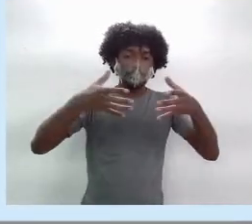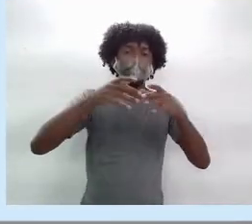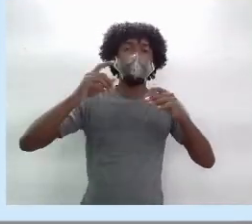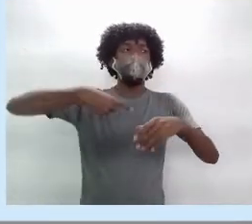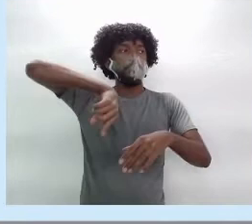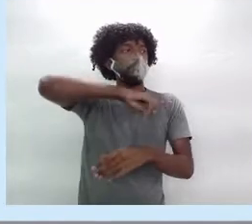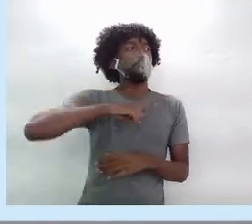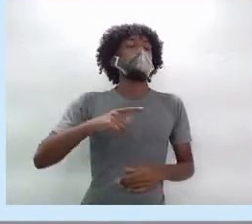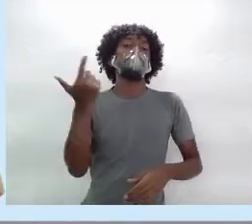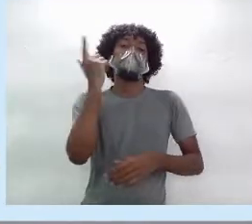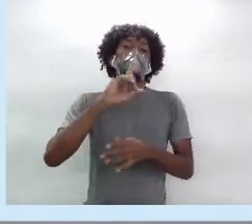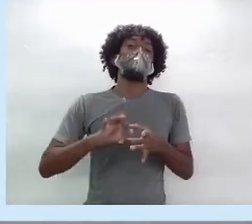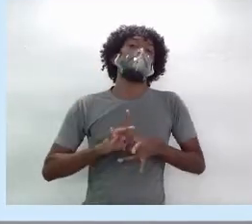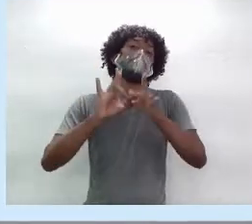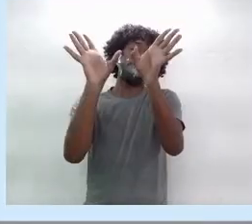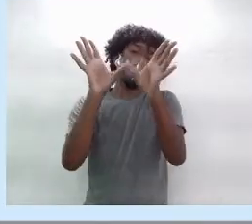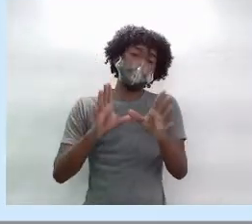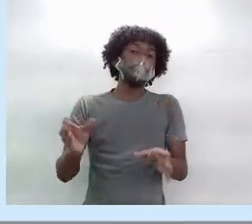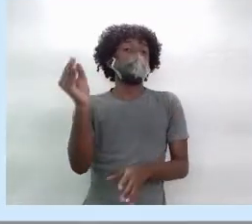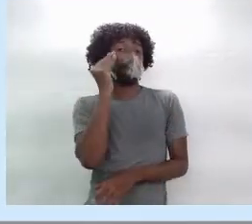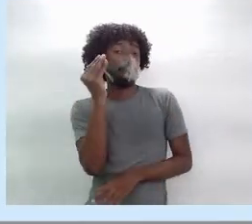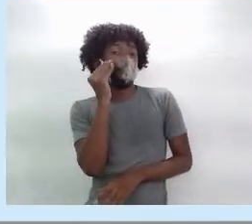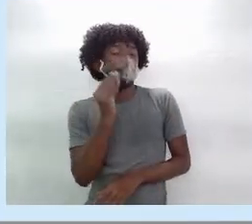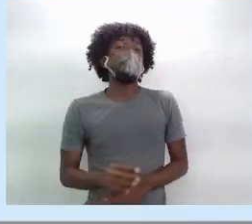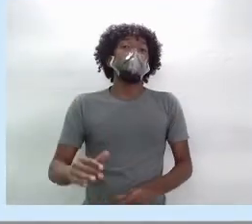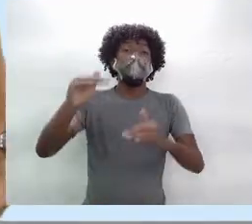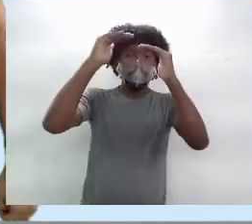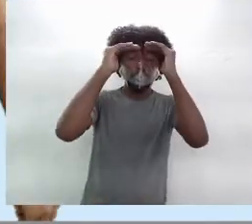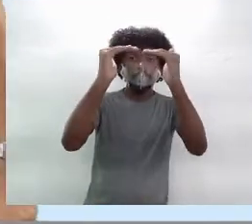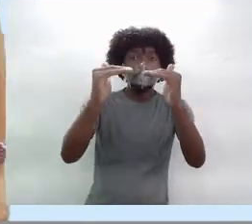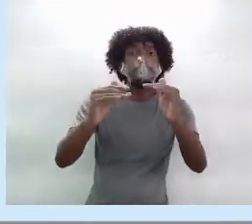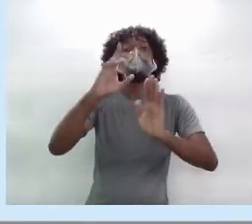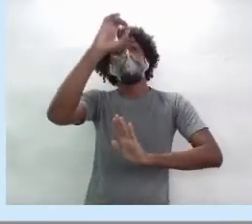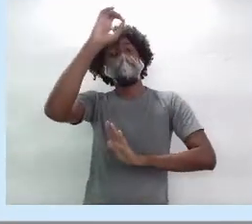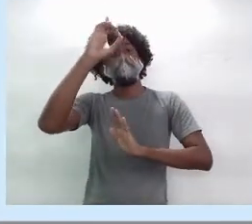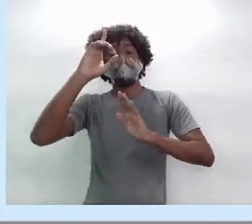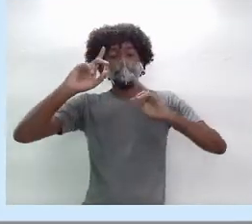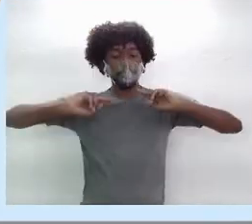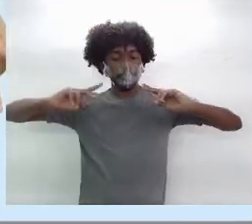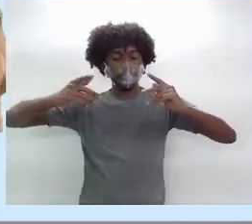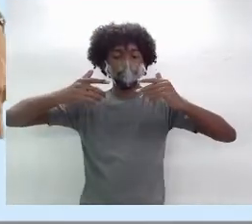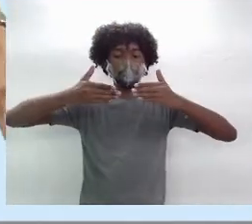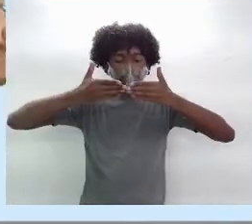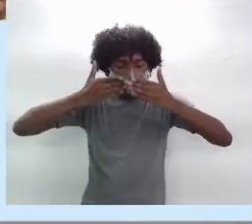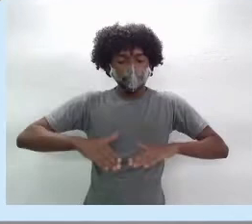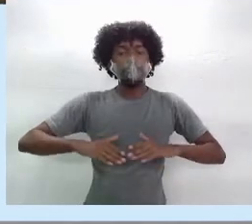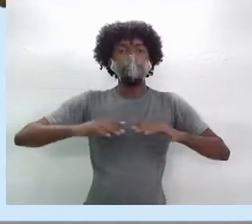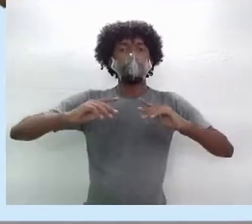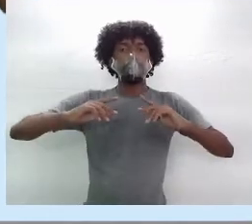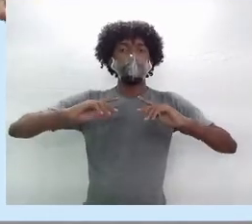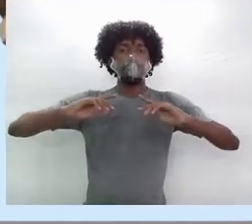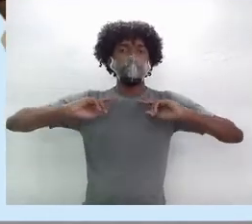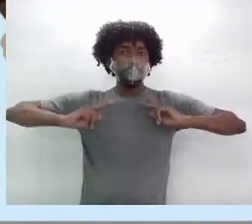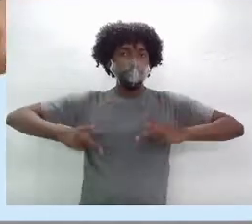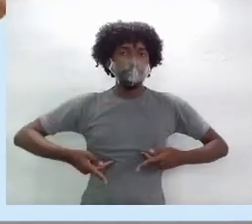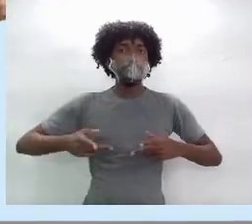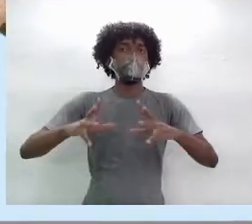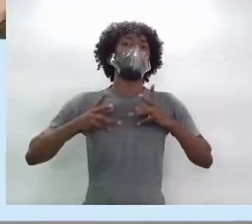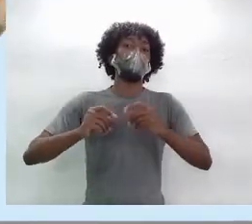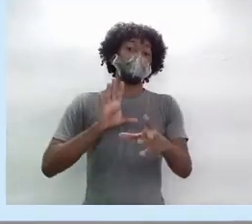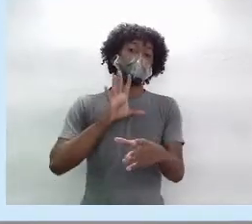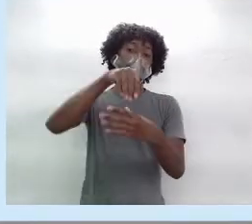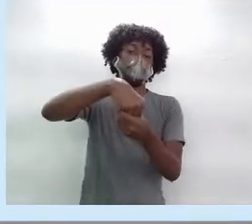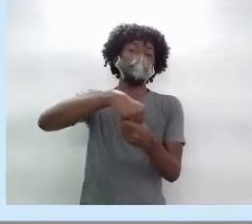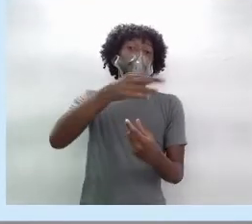a liberdade, o respeito, a dignidade humana, que o nosso componente ensino religioso, ele